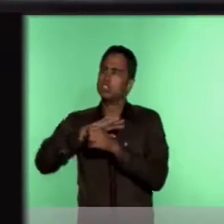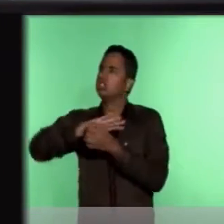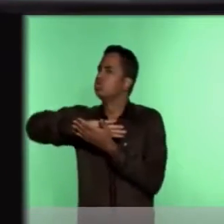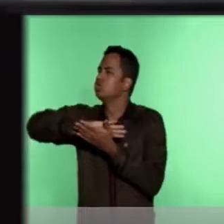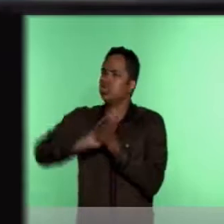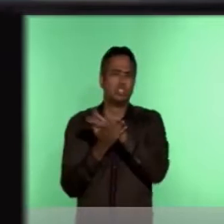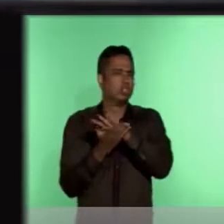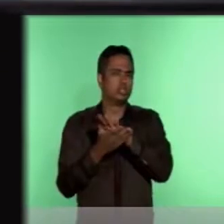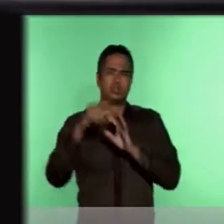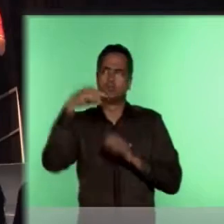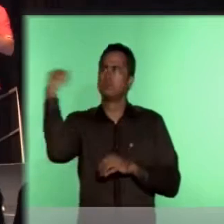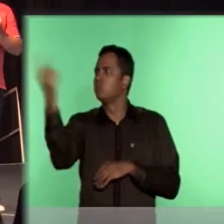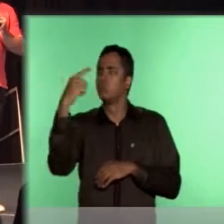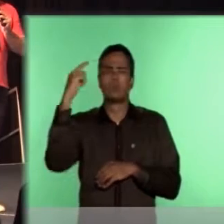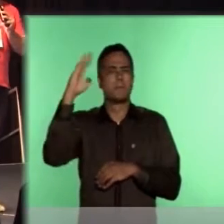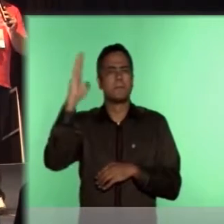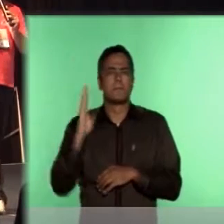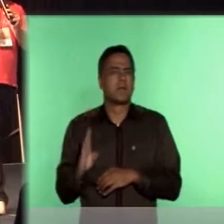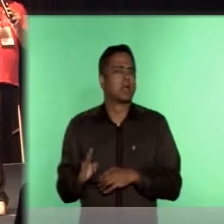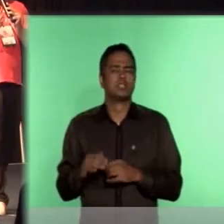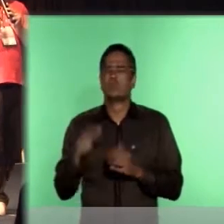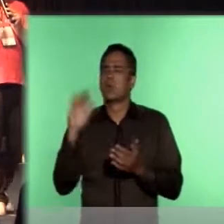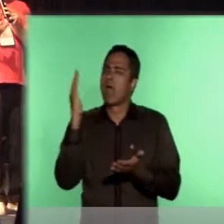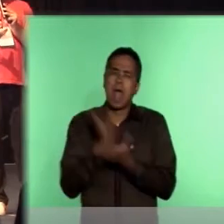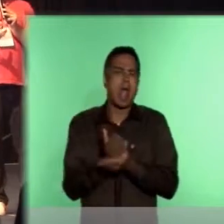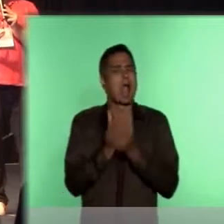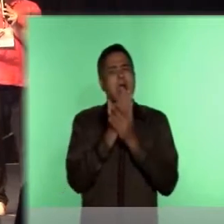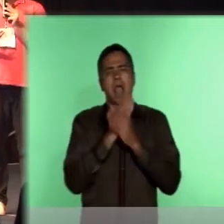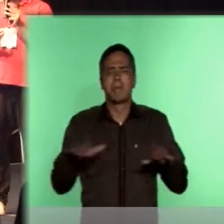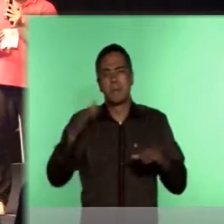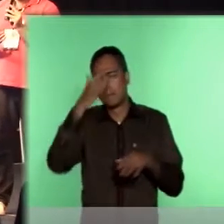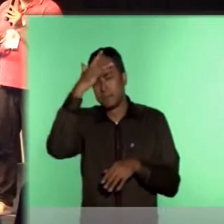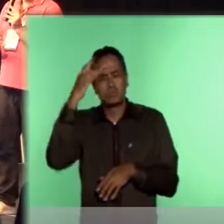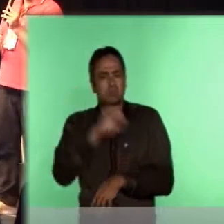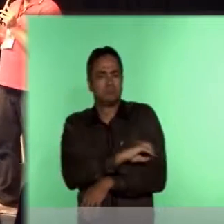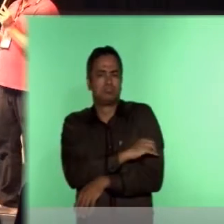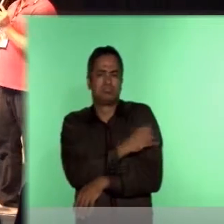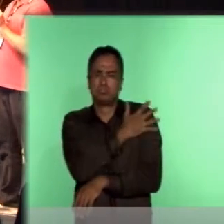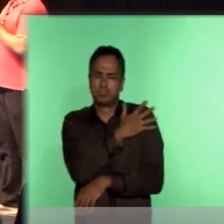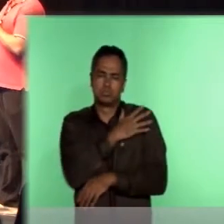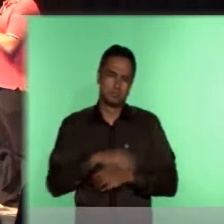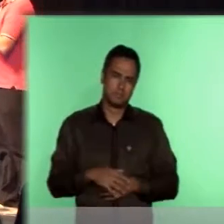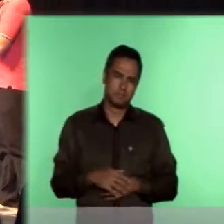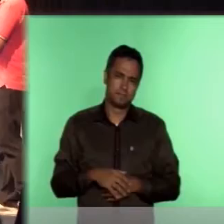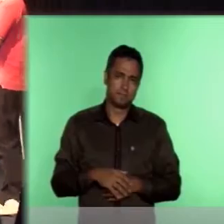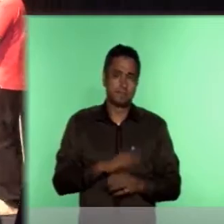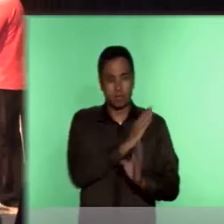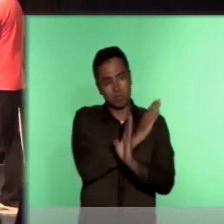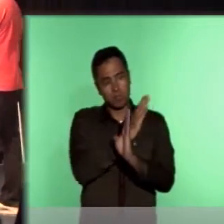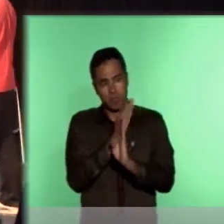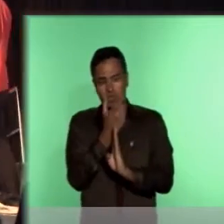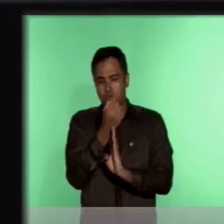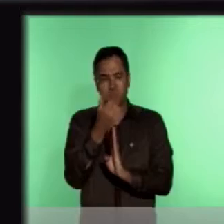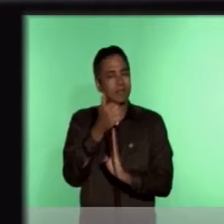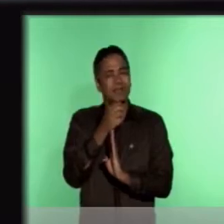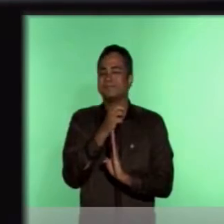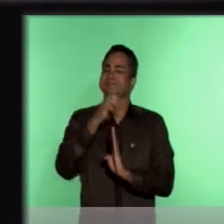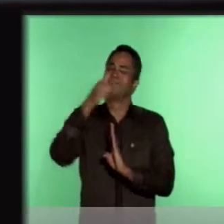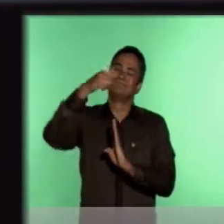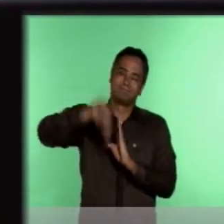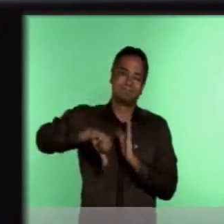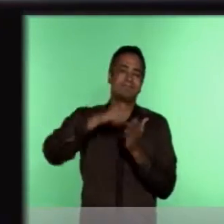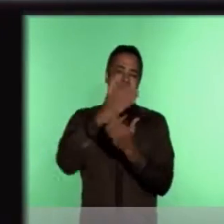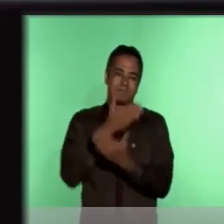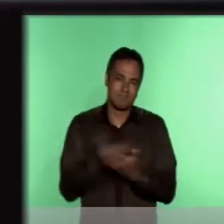ou, como eu prefiro dizer, universalizar a alfabetização. Mais uma vez, nós não cumprimos com essa tarefa.